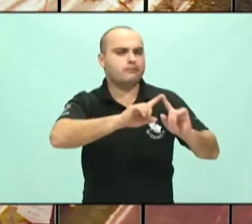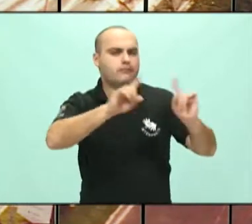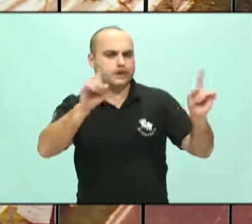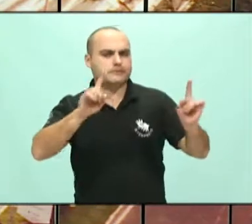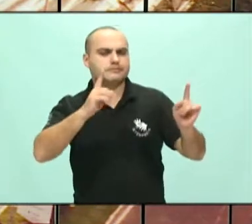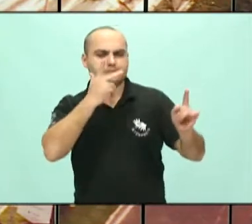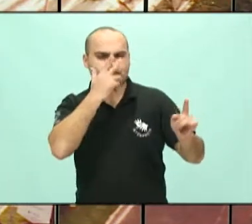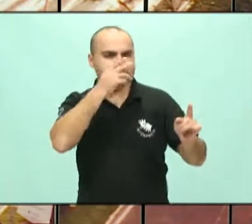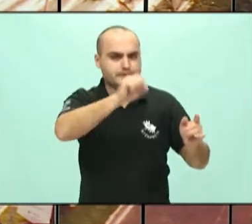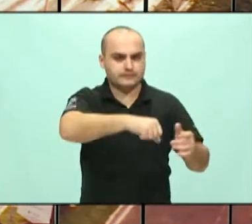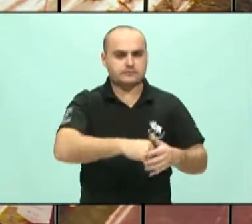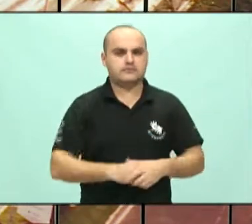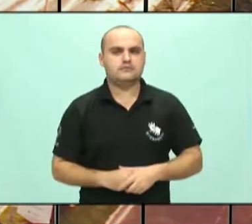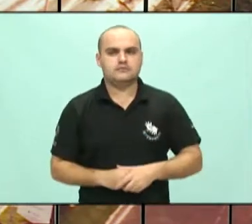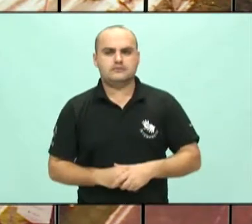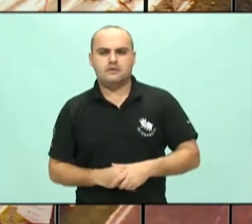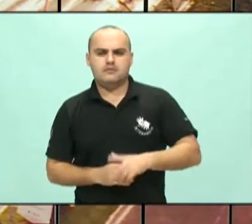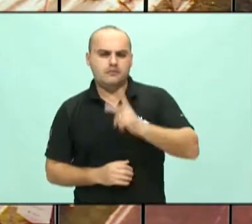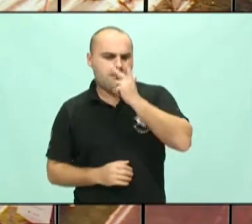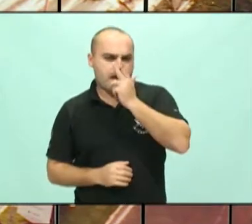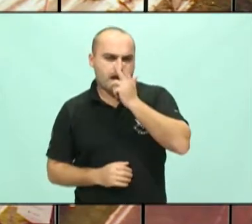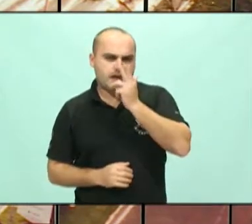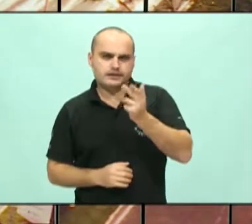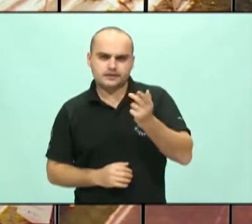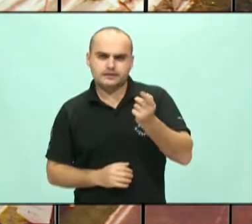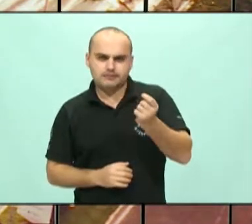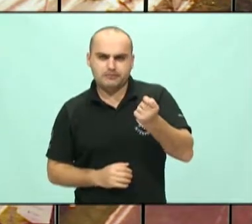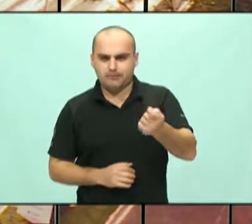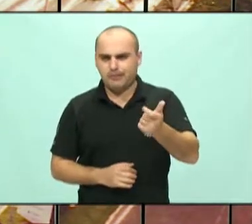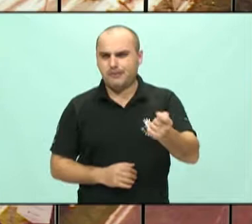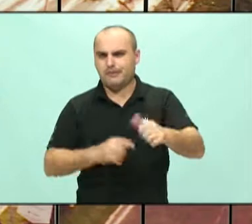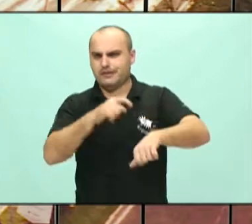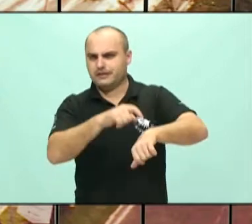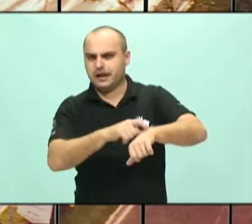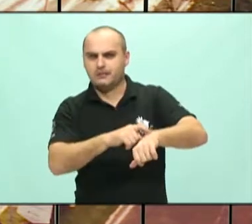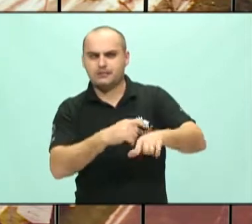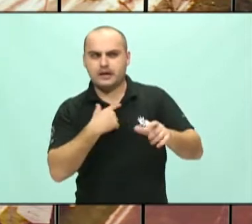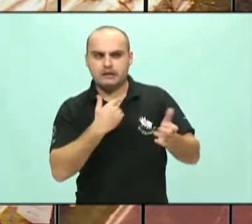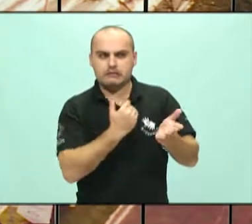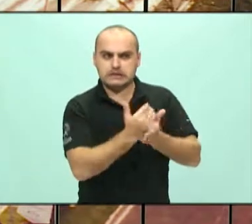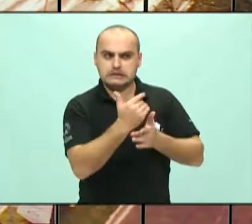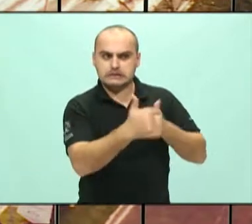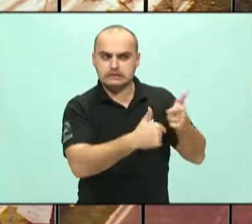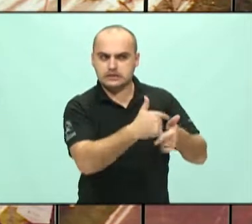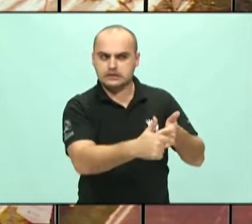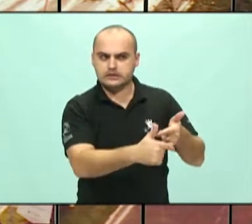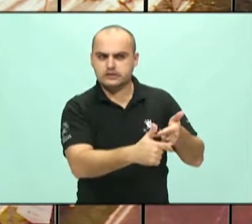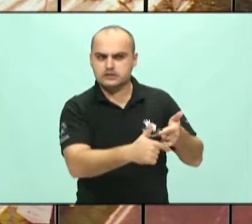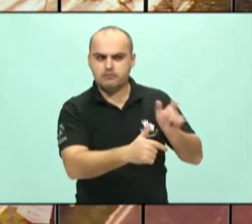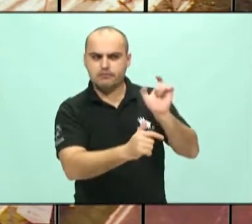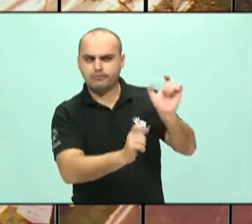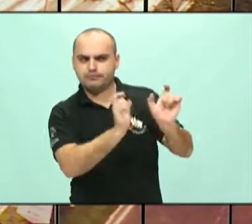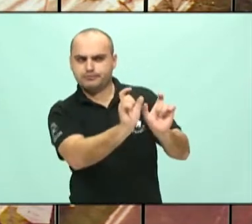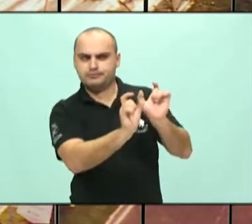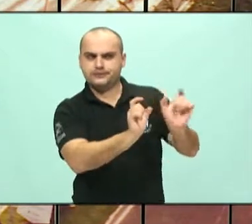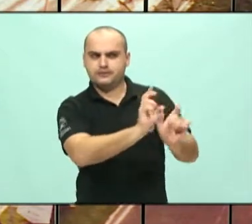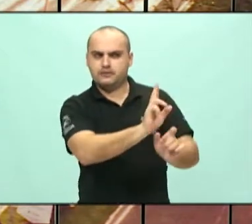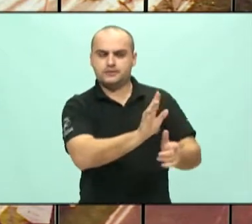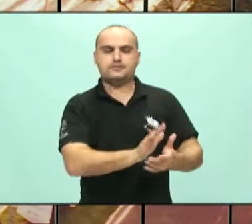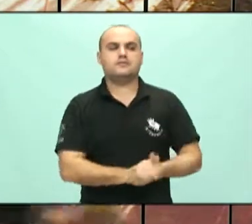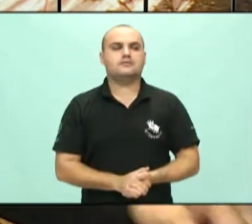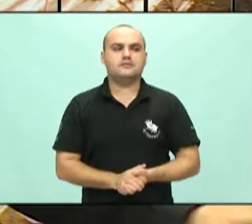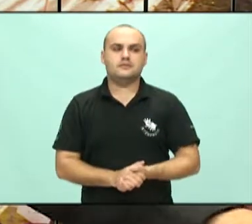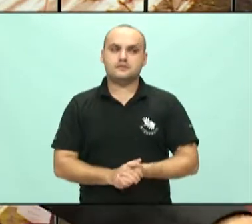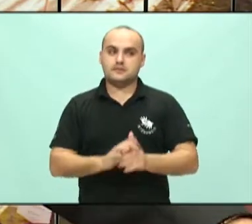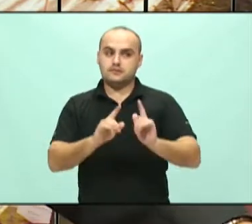acho que é pouco tempo para dispensar o trabalho, então inventam situações. Agora, nós estamos